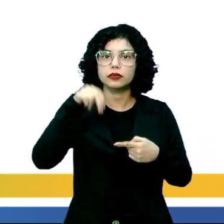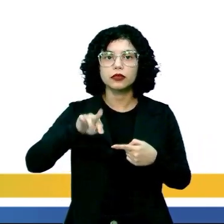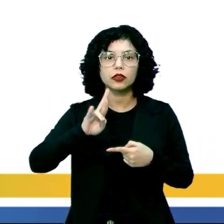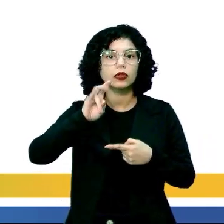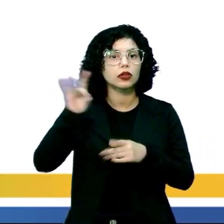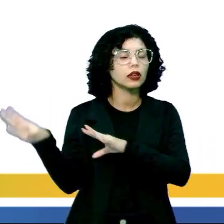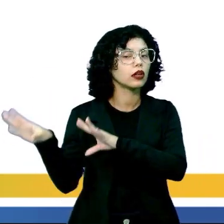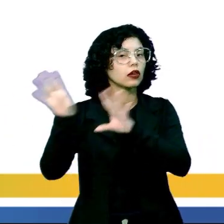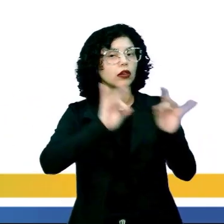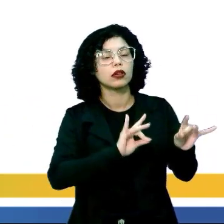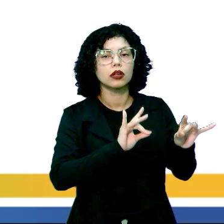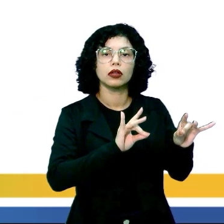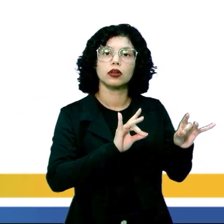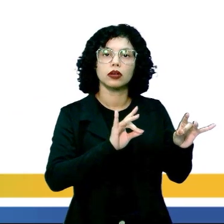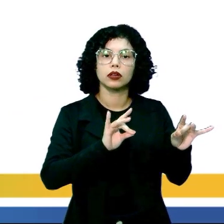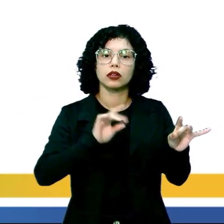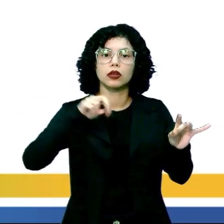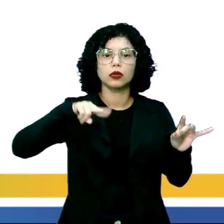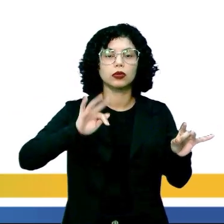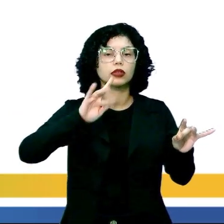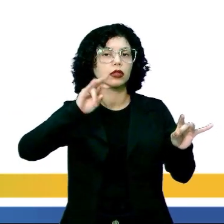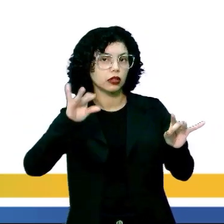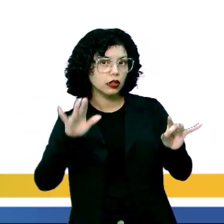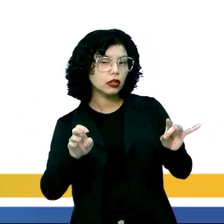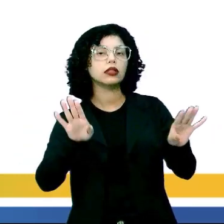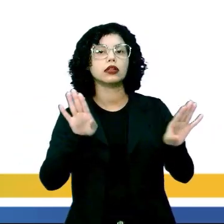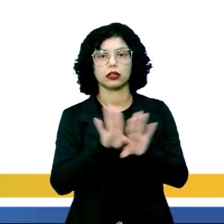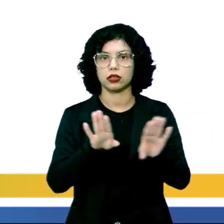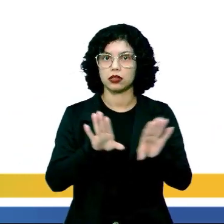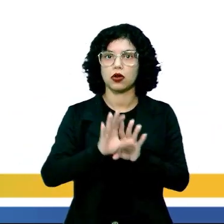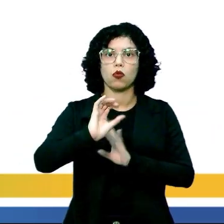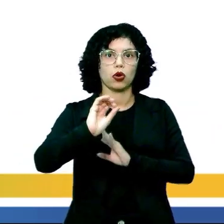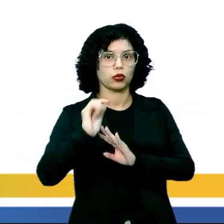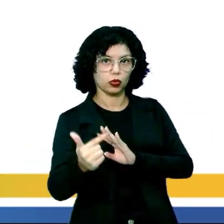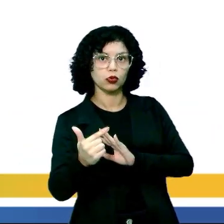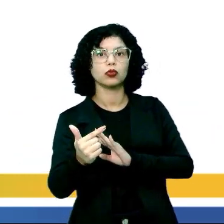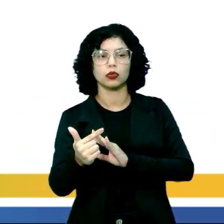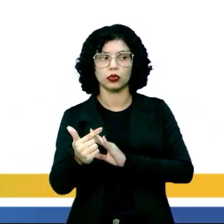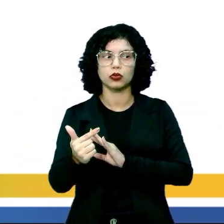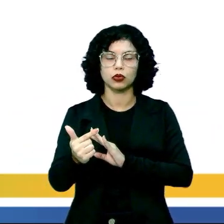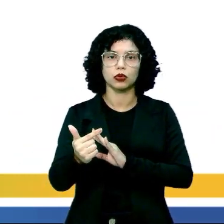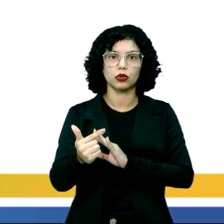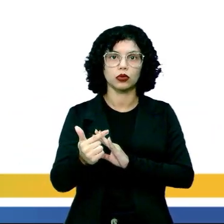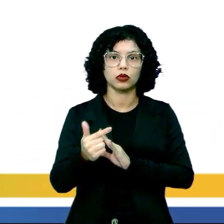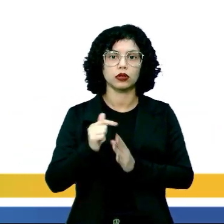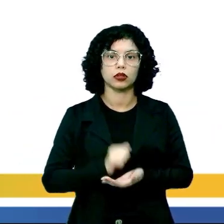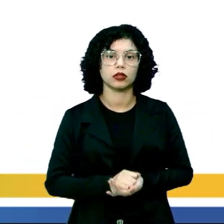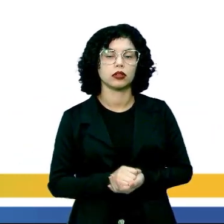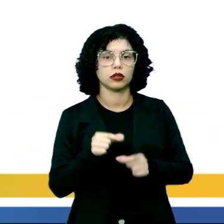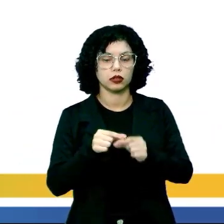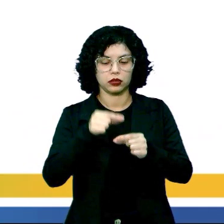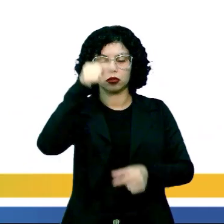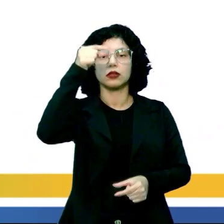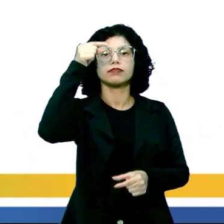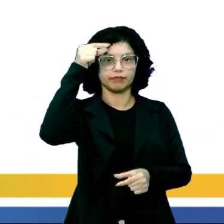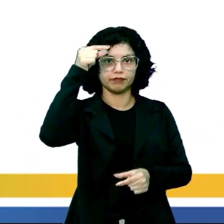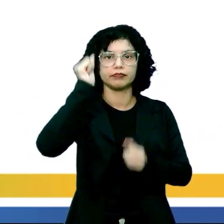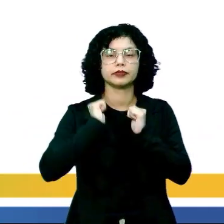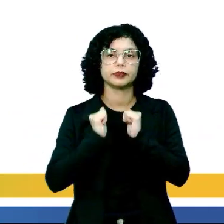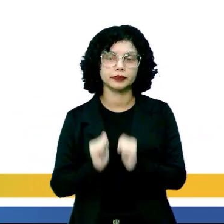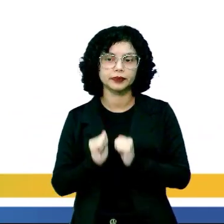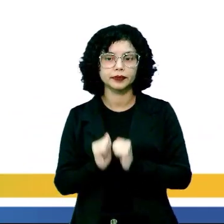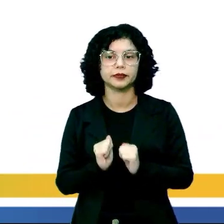Vai levar os nutrientes e o oxigênio para essa, né, artéria, para